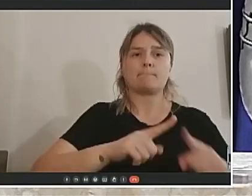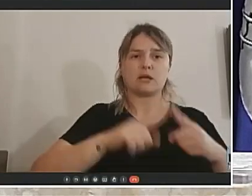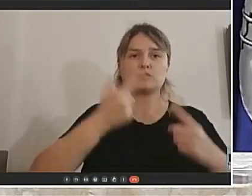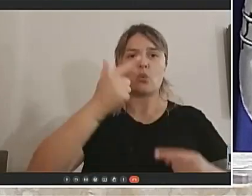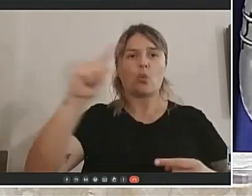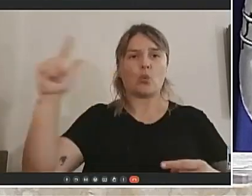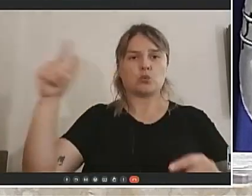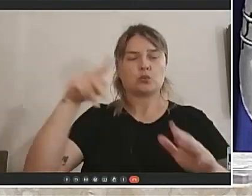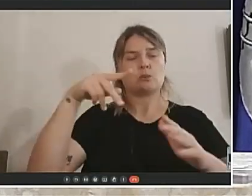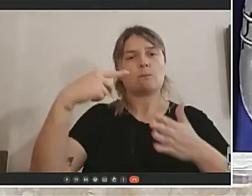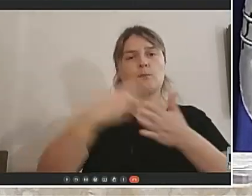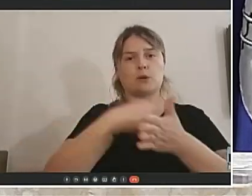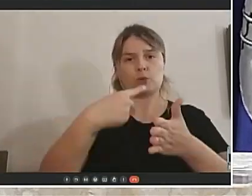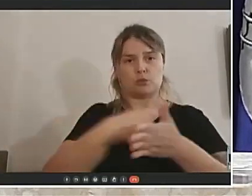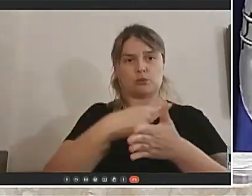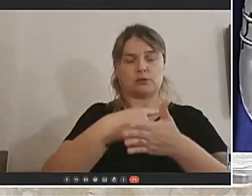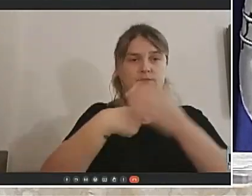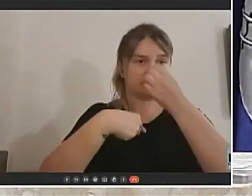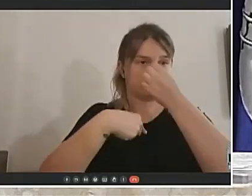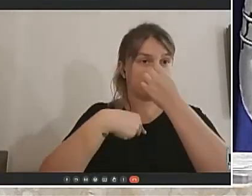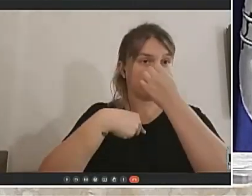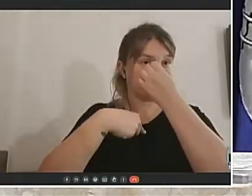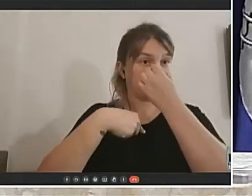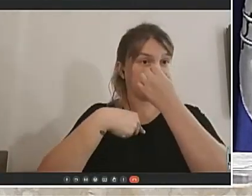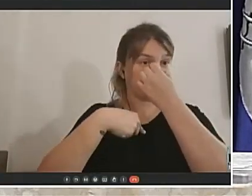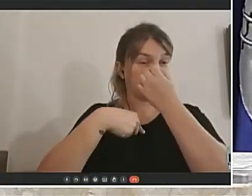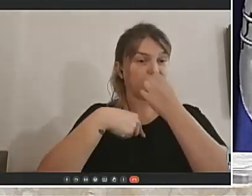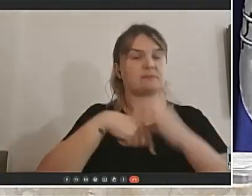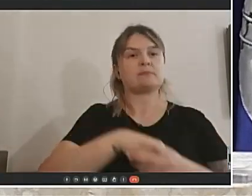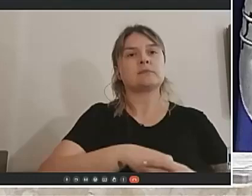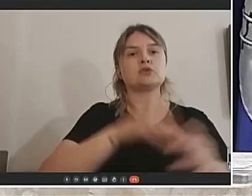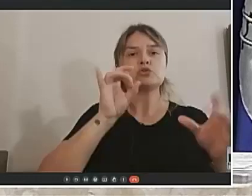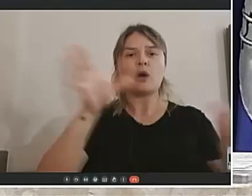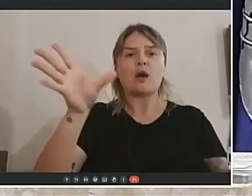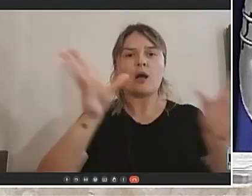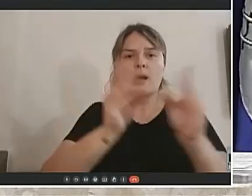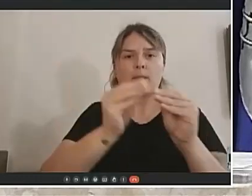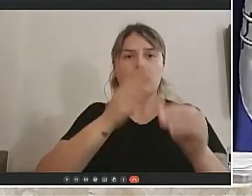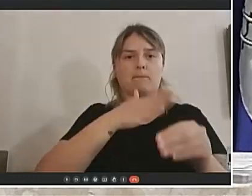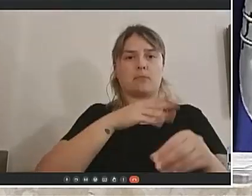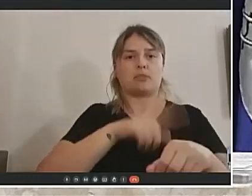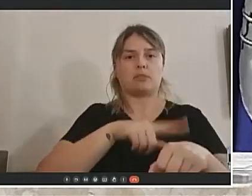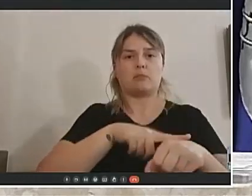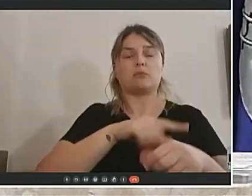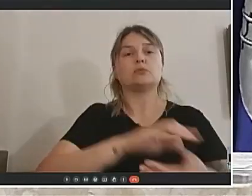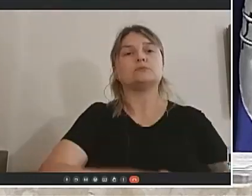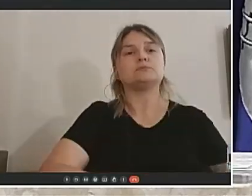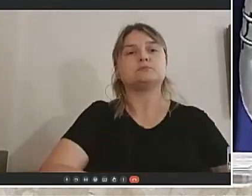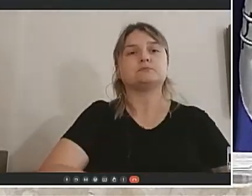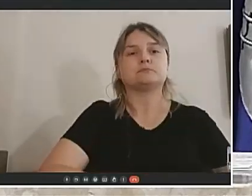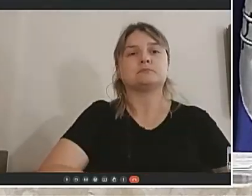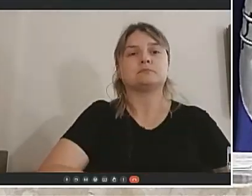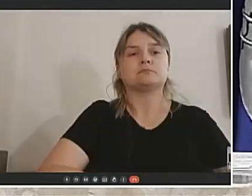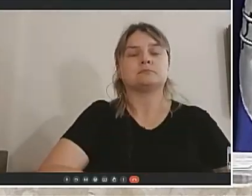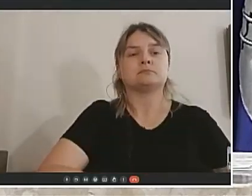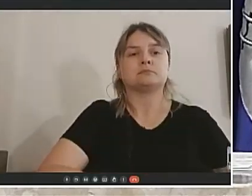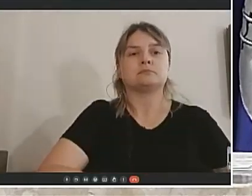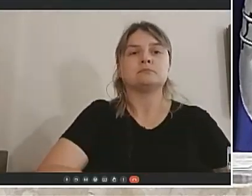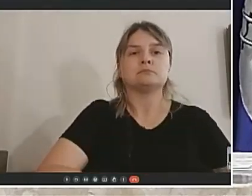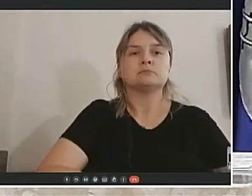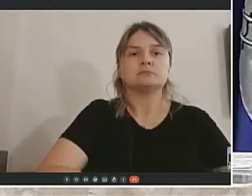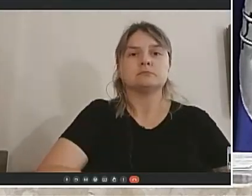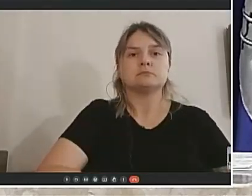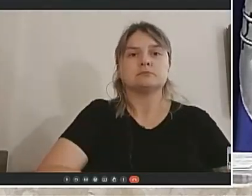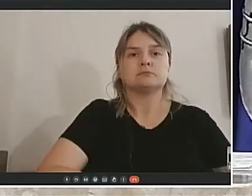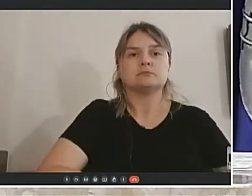questionamento então só para terminar utilizando a palavra da vereadora thí só para colocar essa situação que